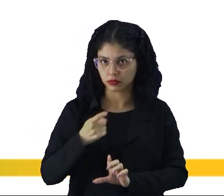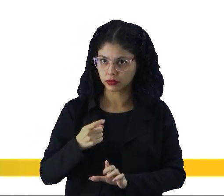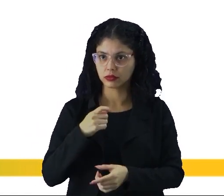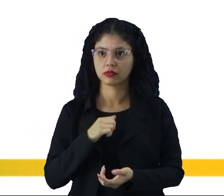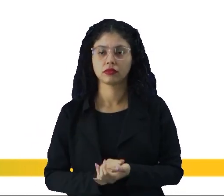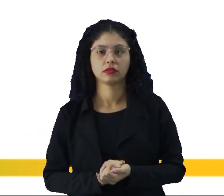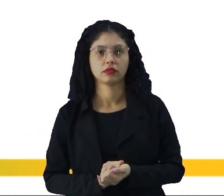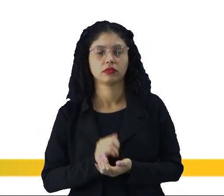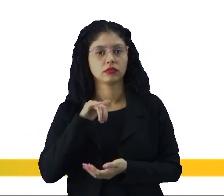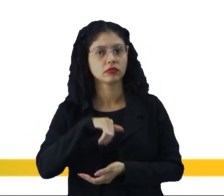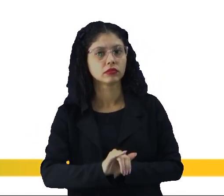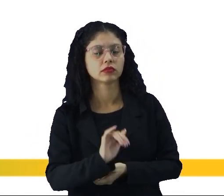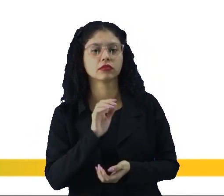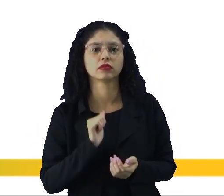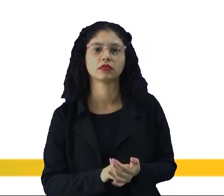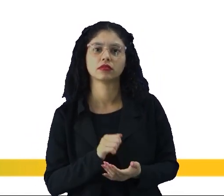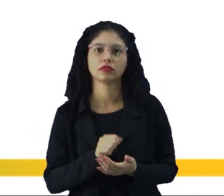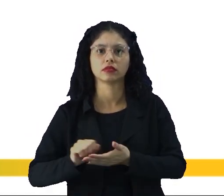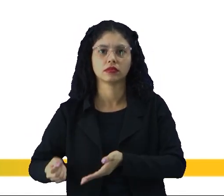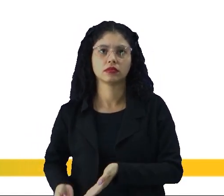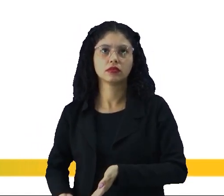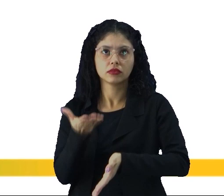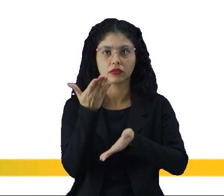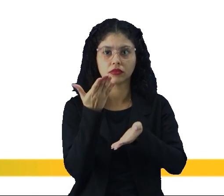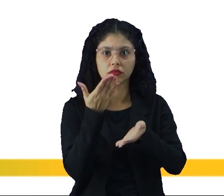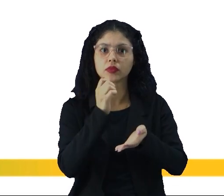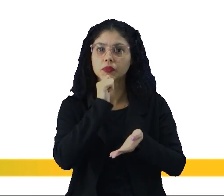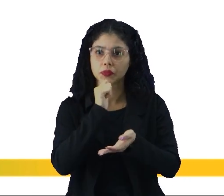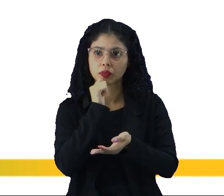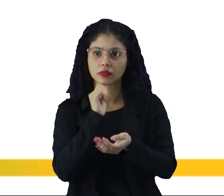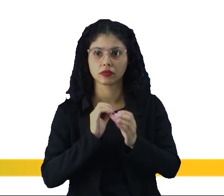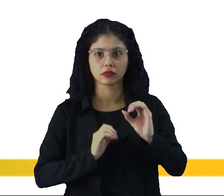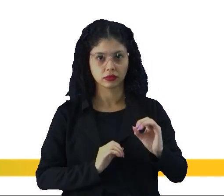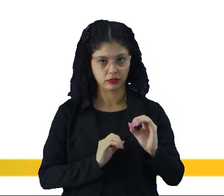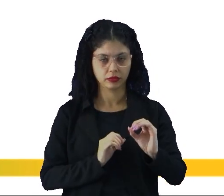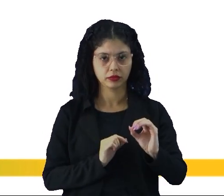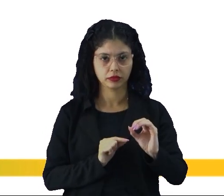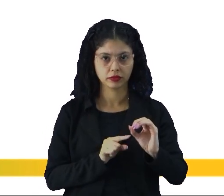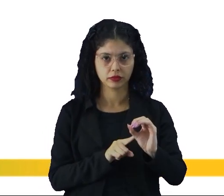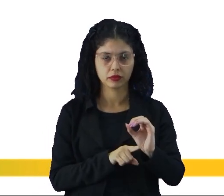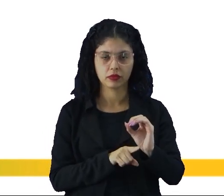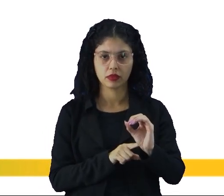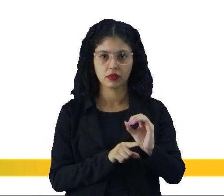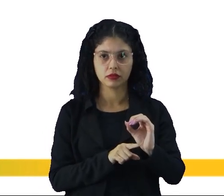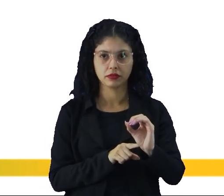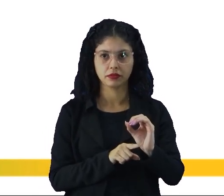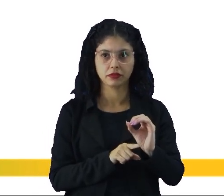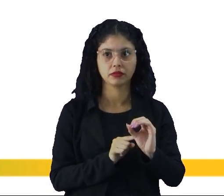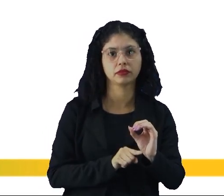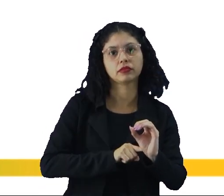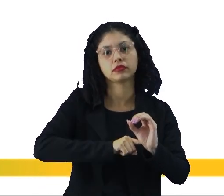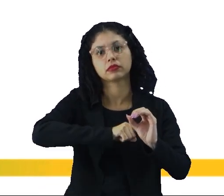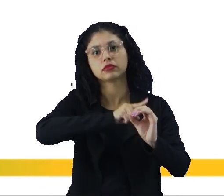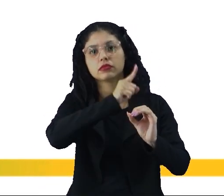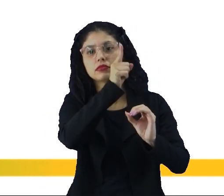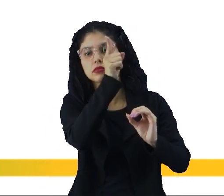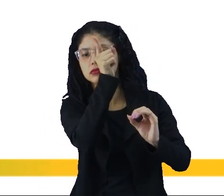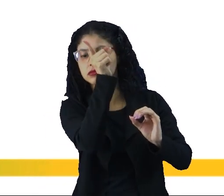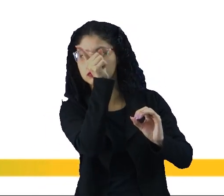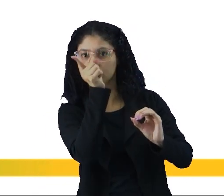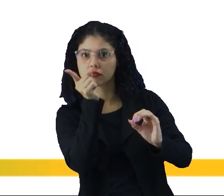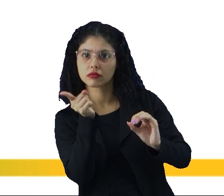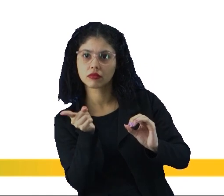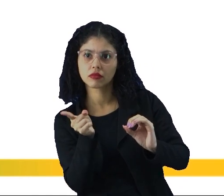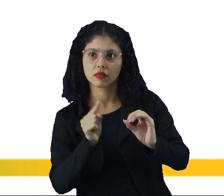X. Note que um corpo vai ser lançado a partir do marco zero ali, da posição inicial. Ele vai chegar